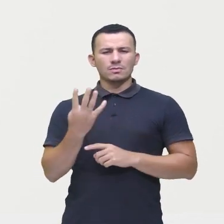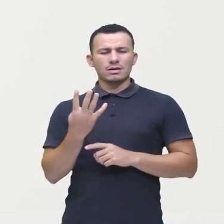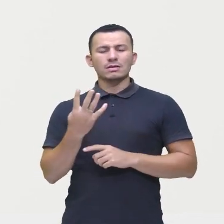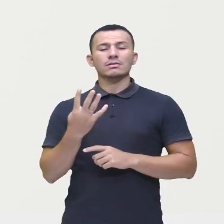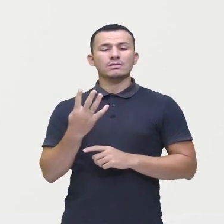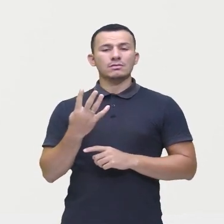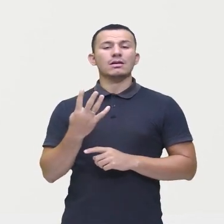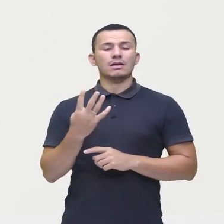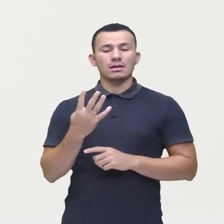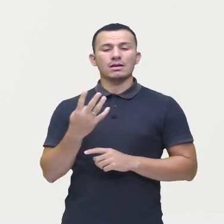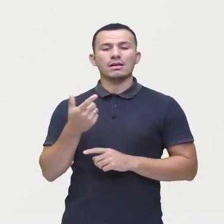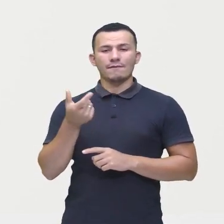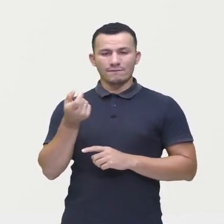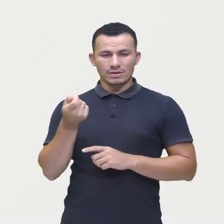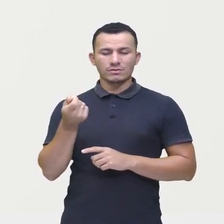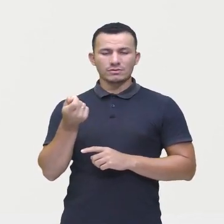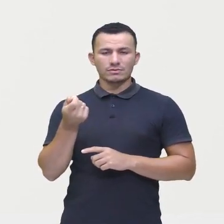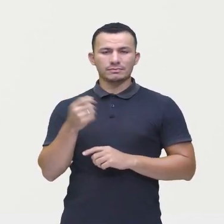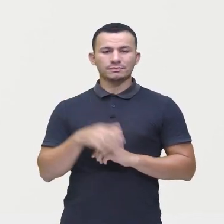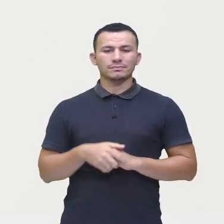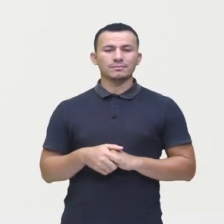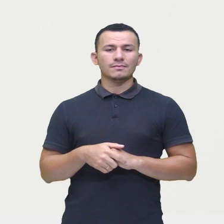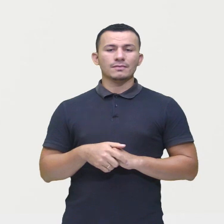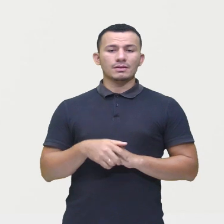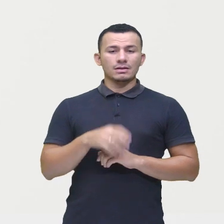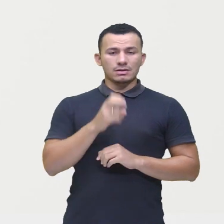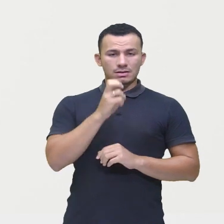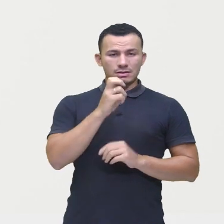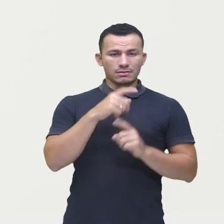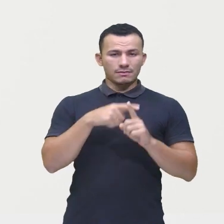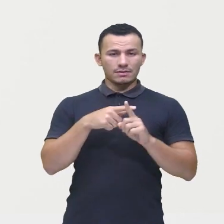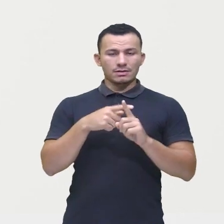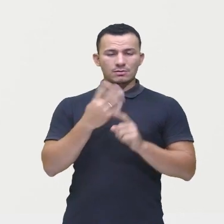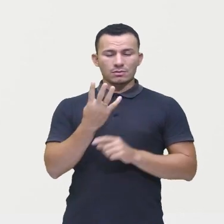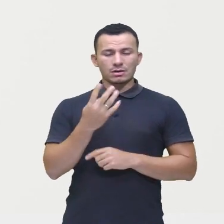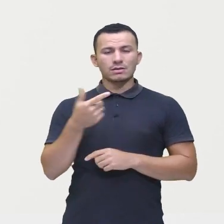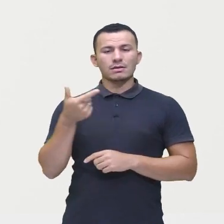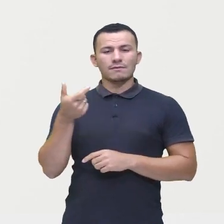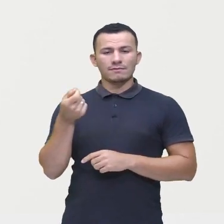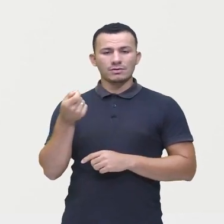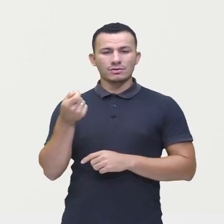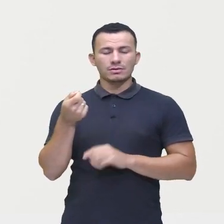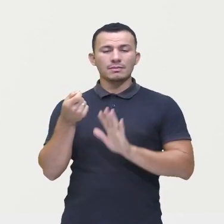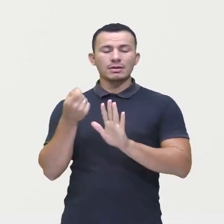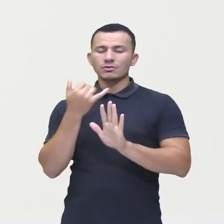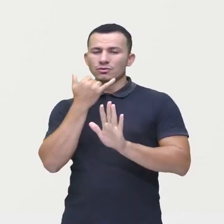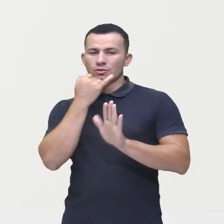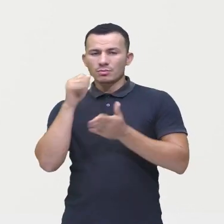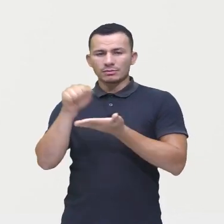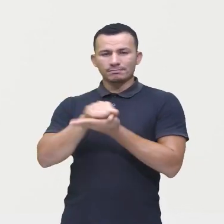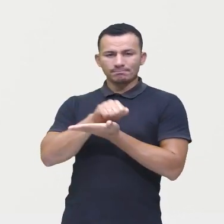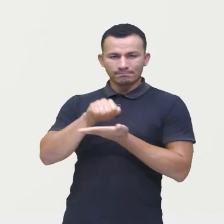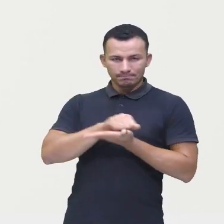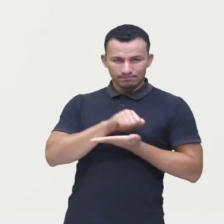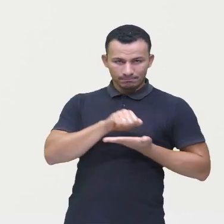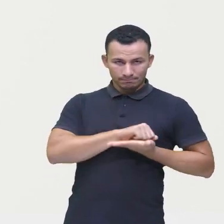20, tá? 5 vezes 4 é 20. Perdão, deixa eu desfazer aqui.